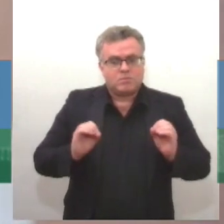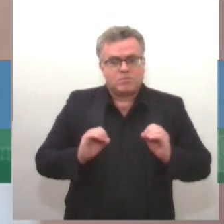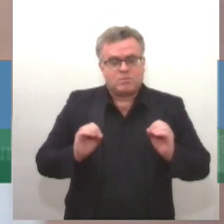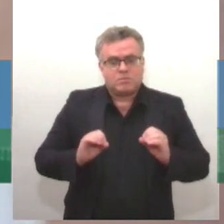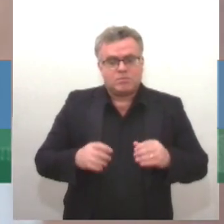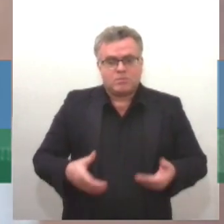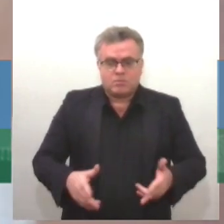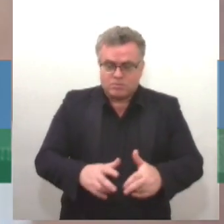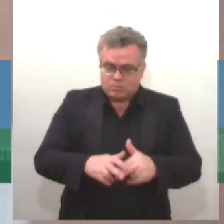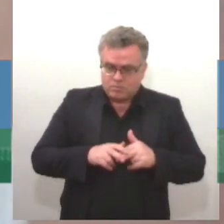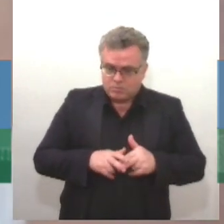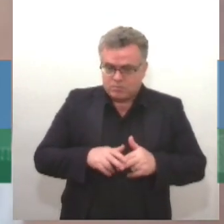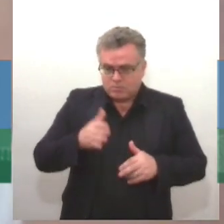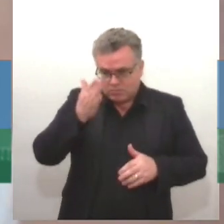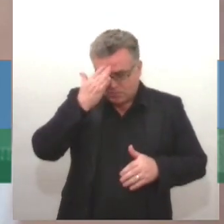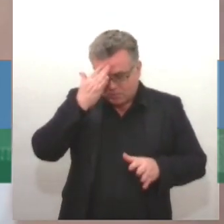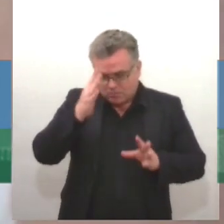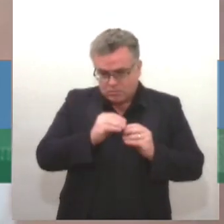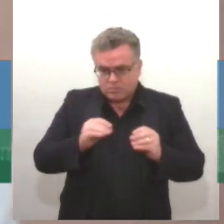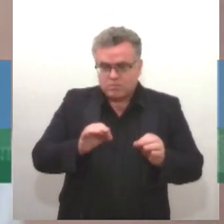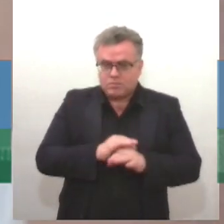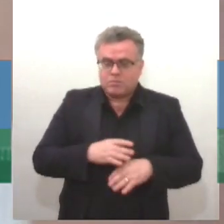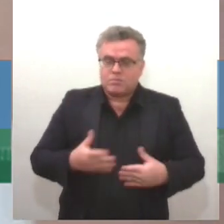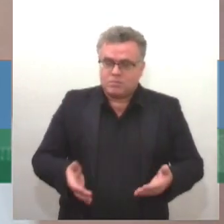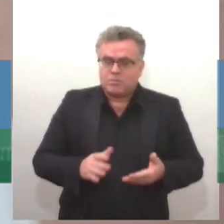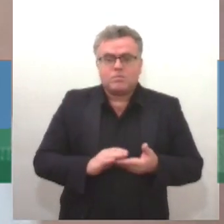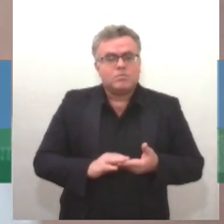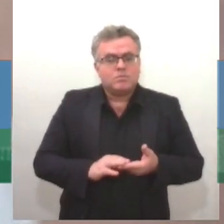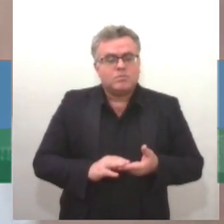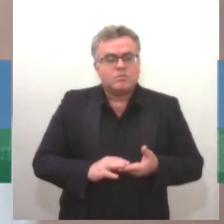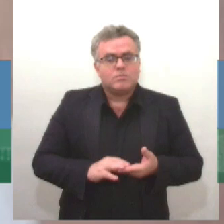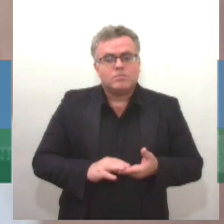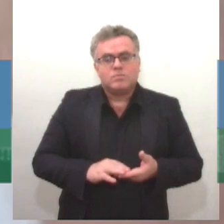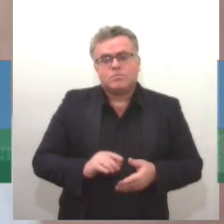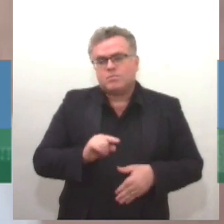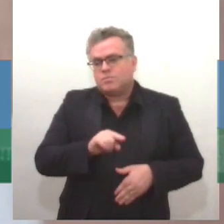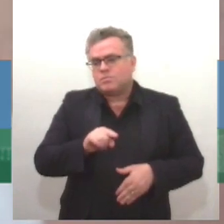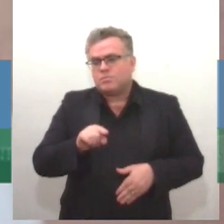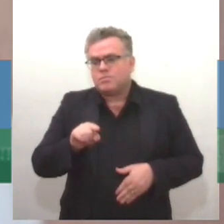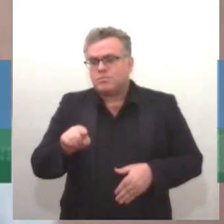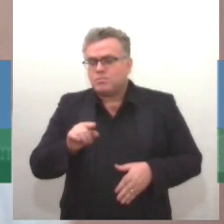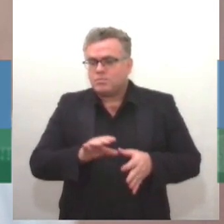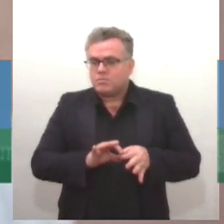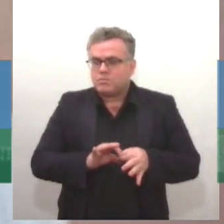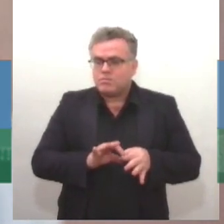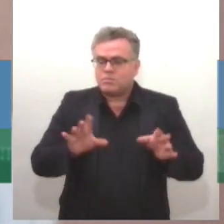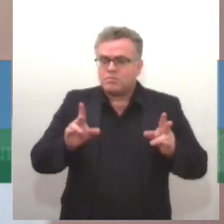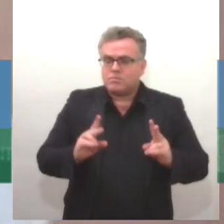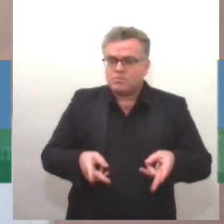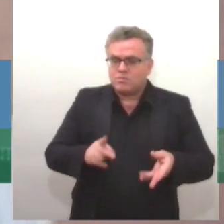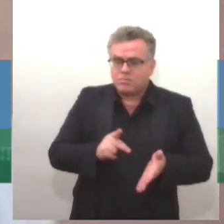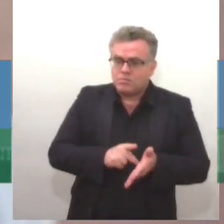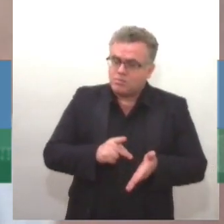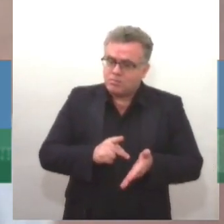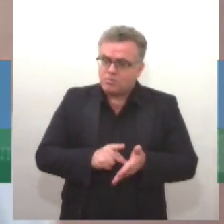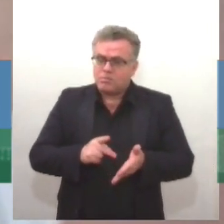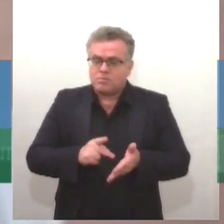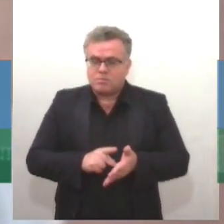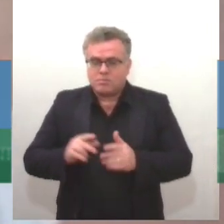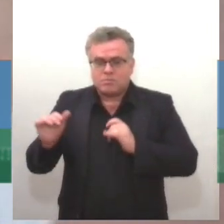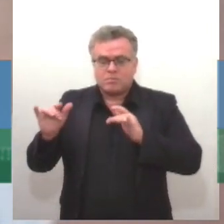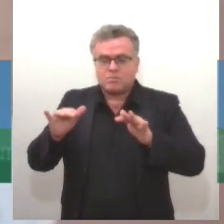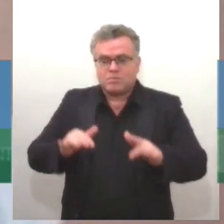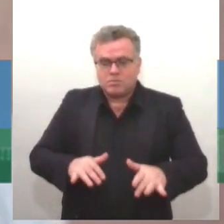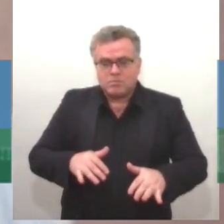também tem esse lado de você permitir uma verdadeira invasão do serviço público